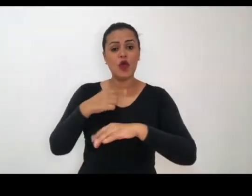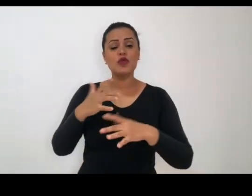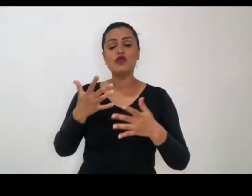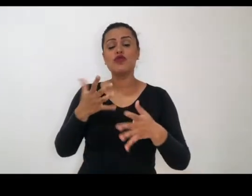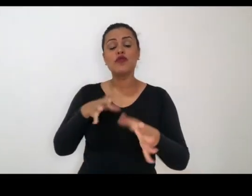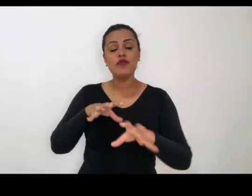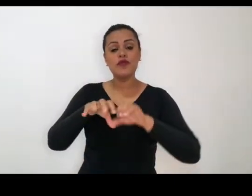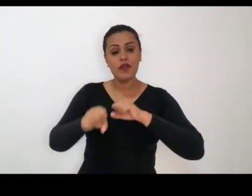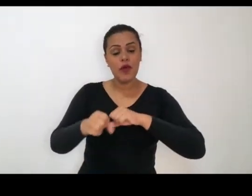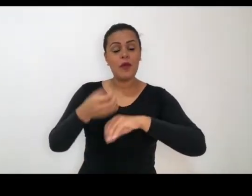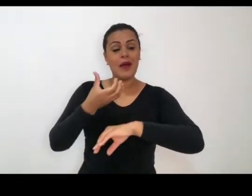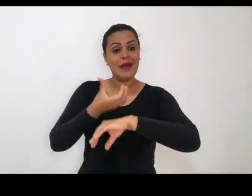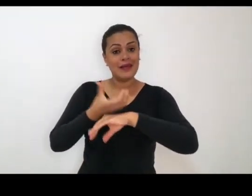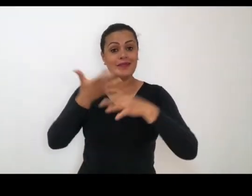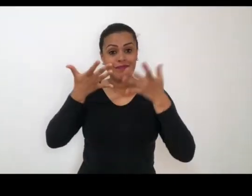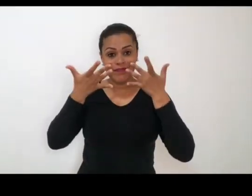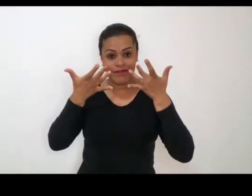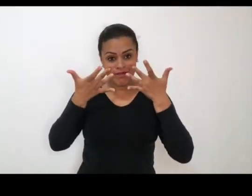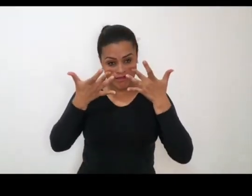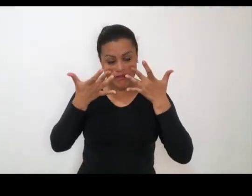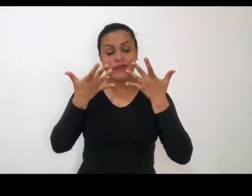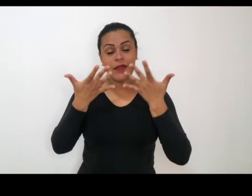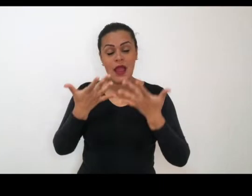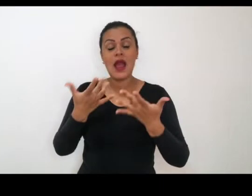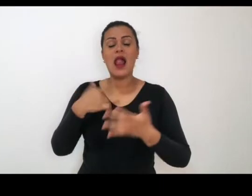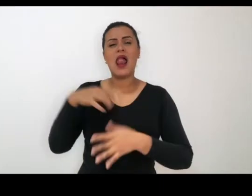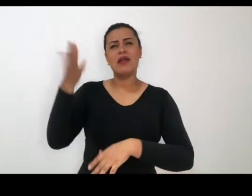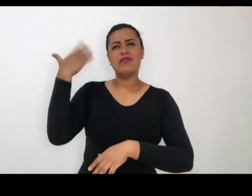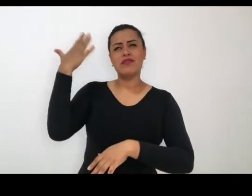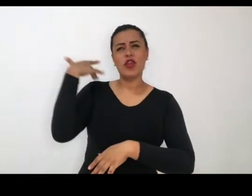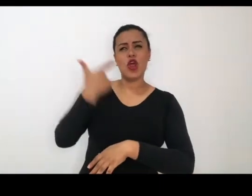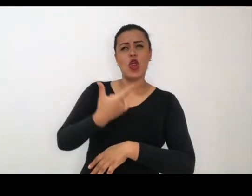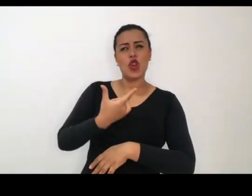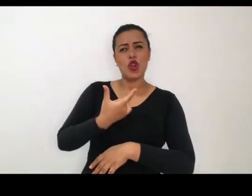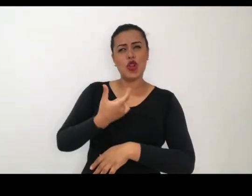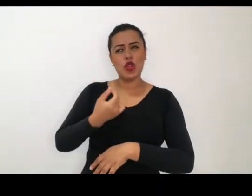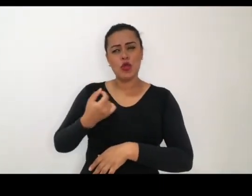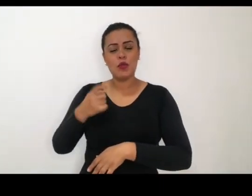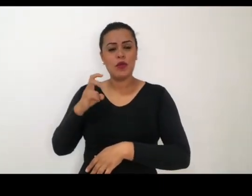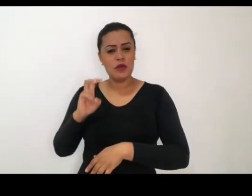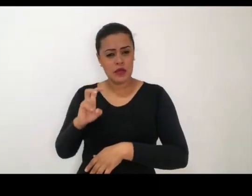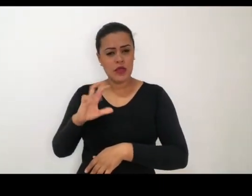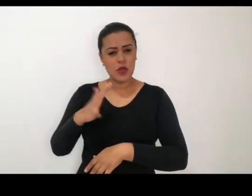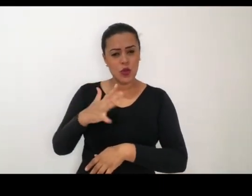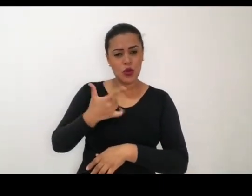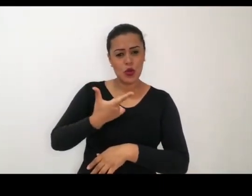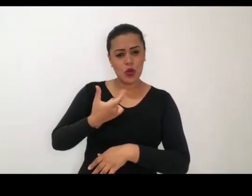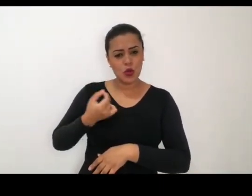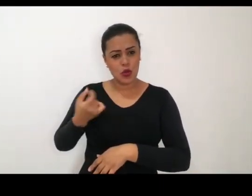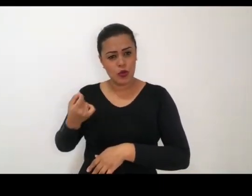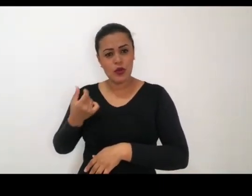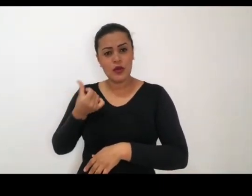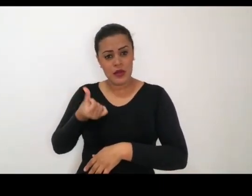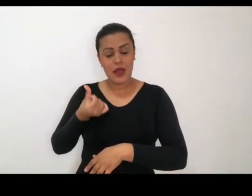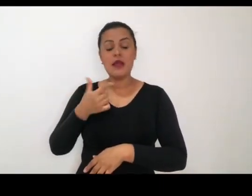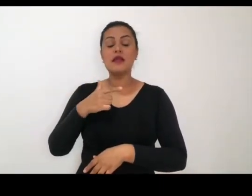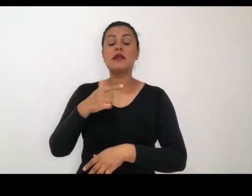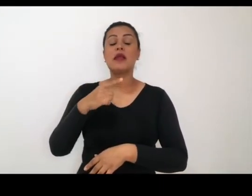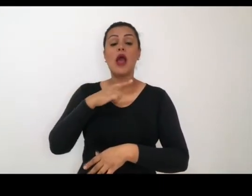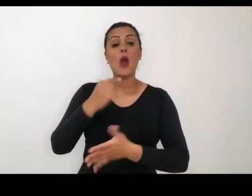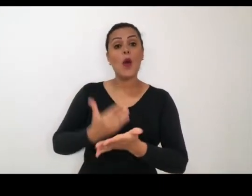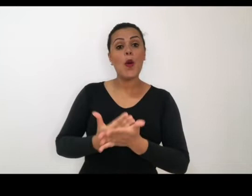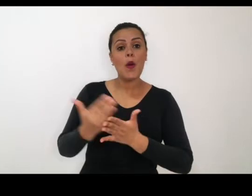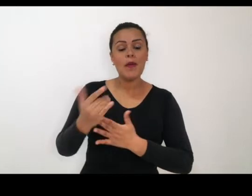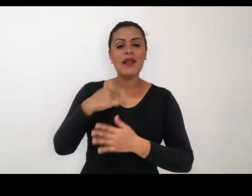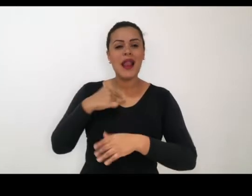de 2005, 2006, eu comecei na plataforma do YouTube, também num